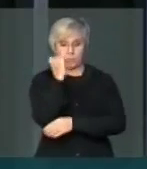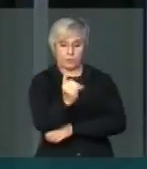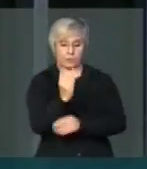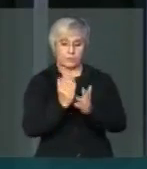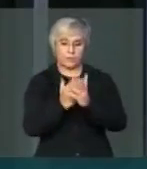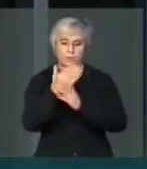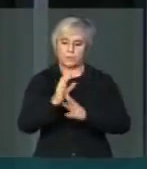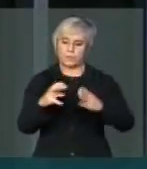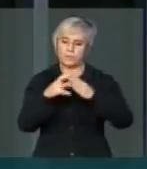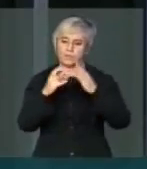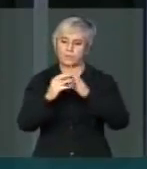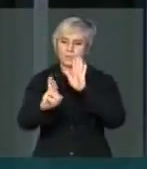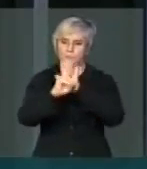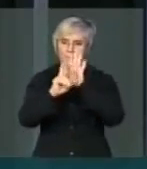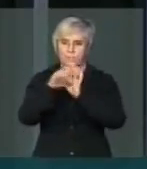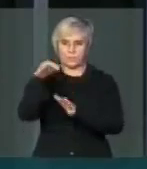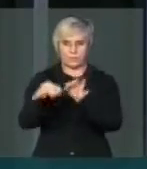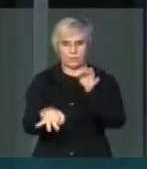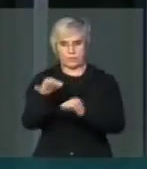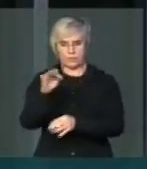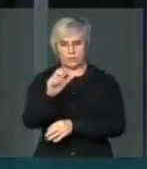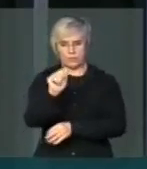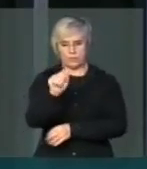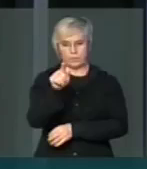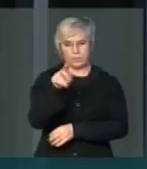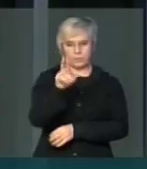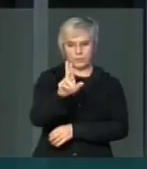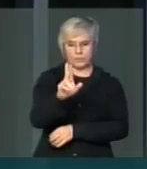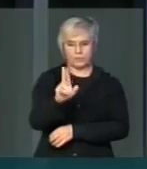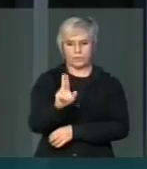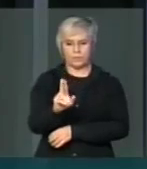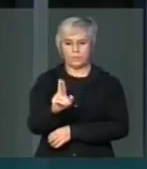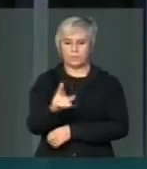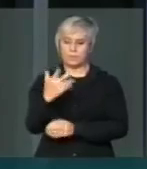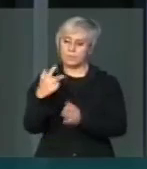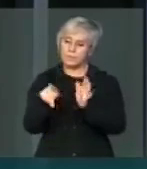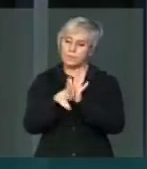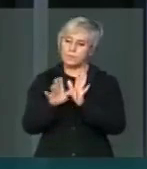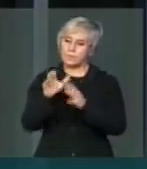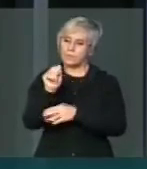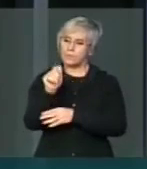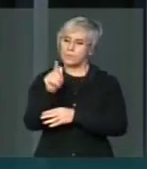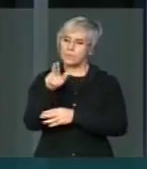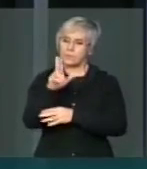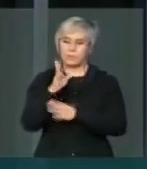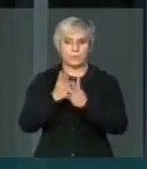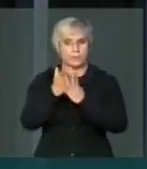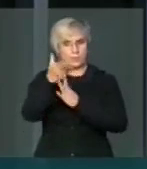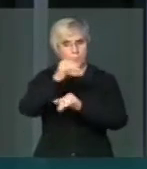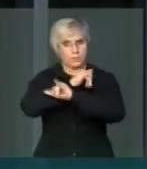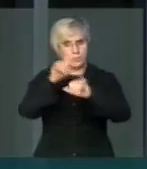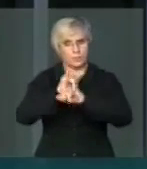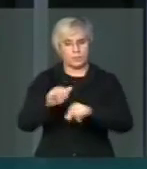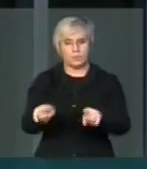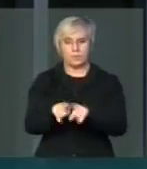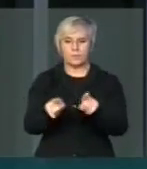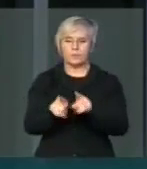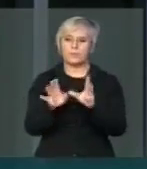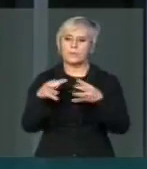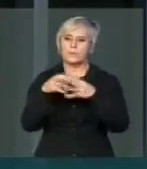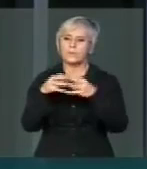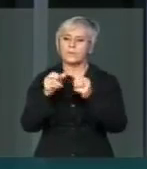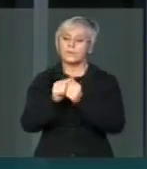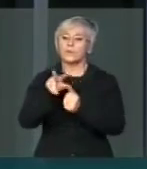órgão de representação judicial, a AGU. Os mesmos fundamentos justificam a inclusão da Advocacia Geral da União no rol de órgãos